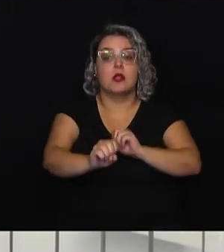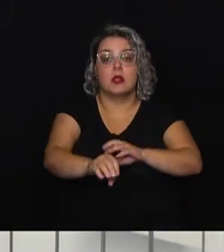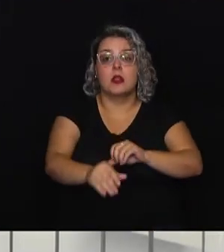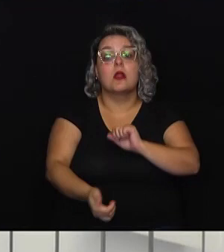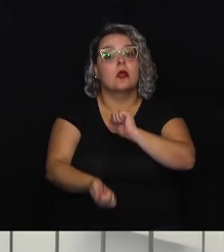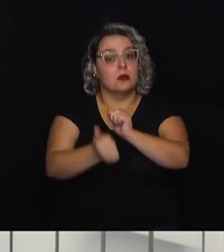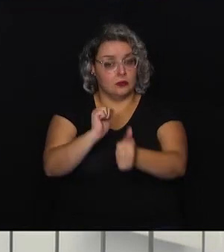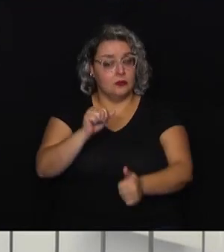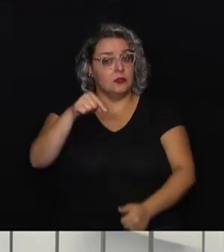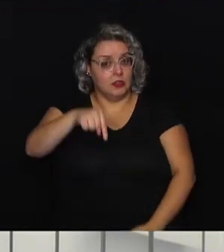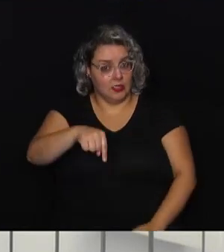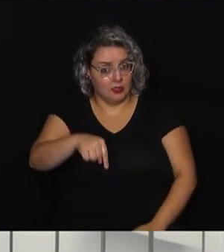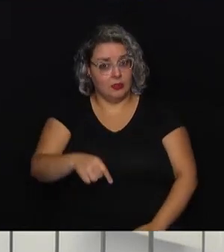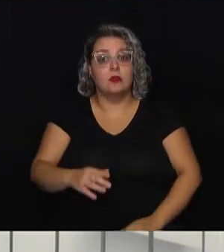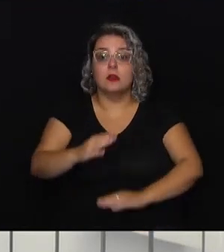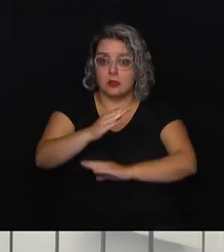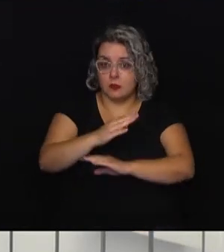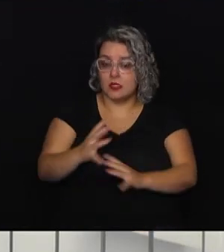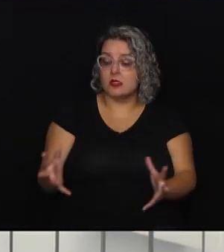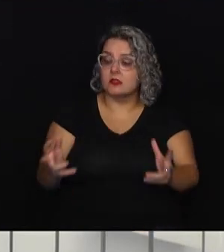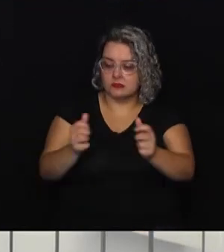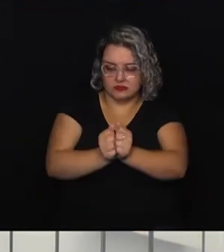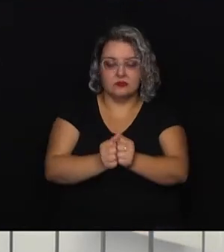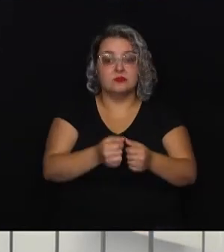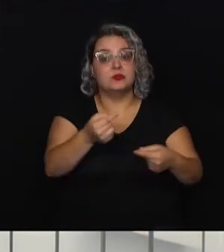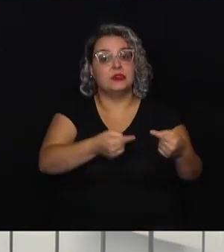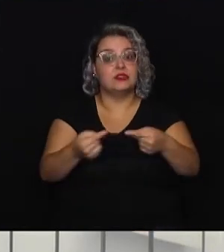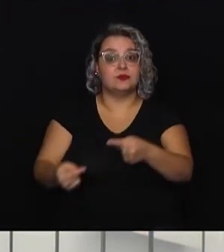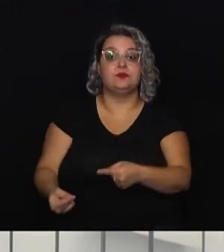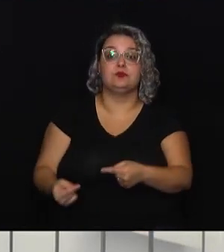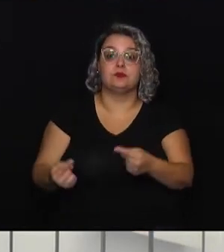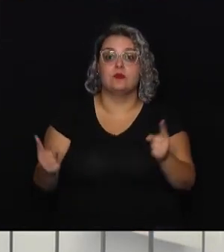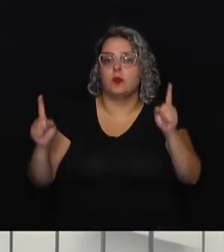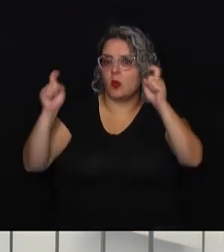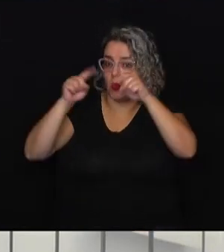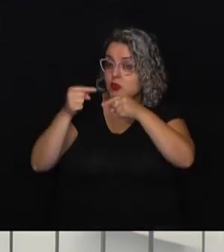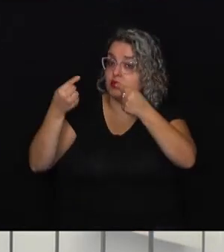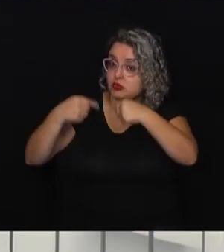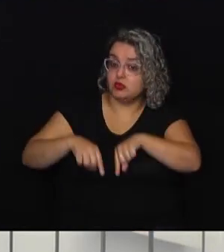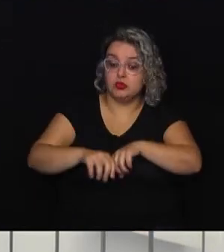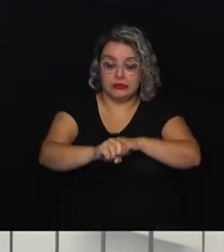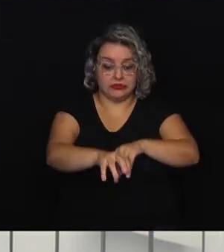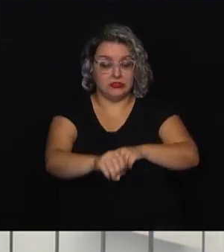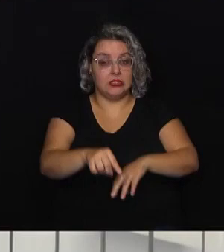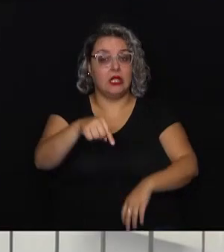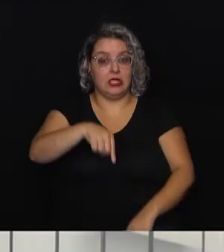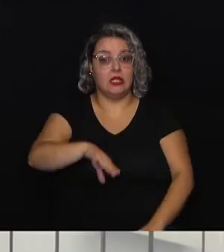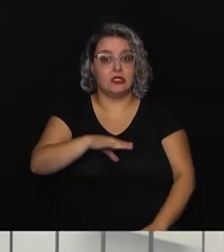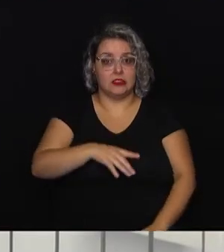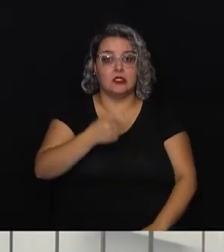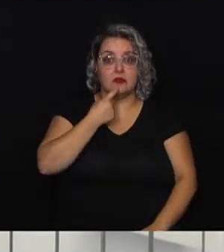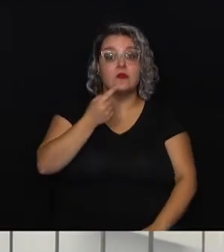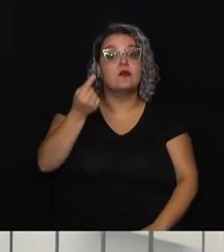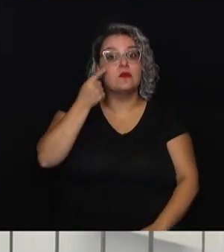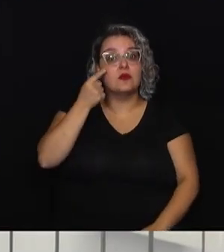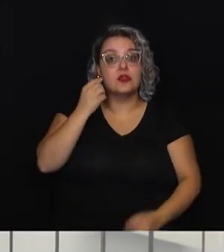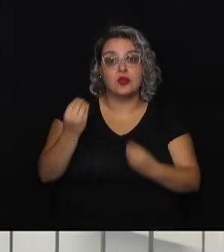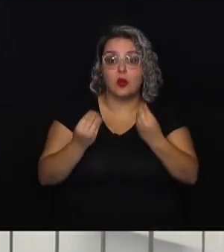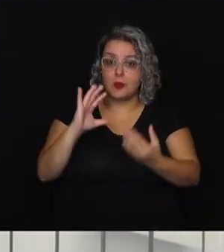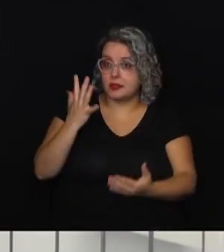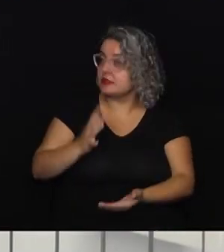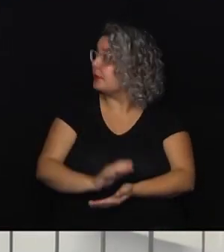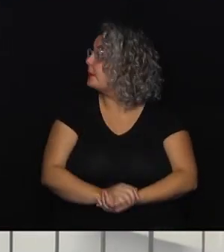Esporte aqui da Câmara se reuniu para debater os desafios da educação aqui na cidade. Confira como foi.